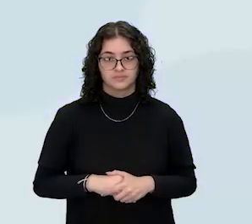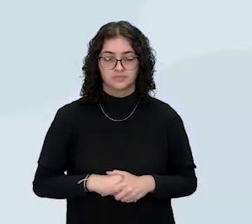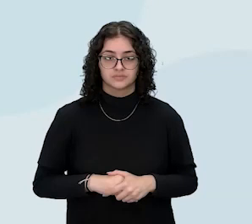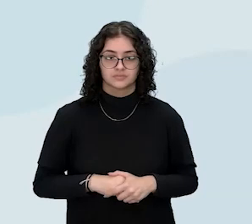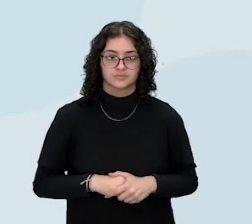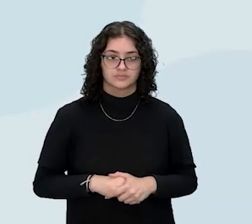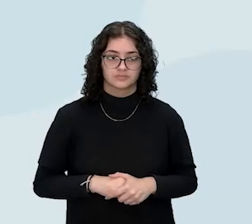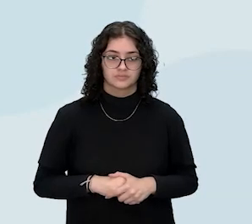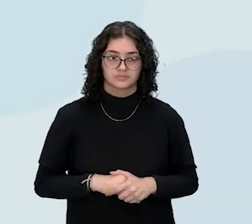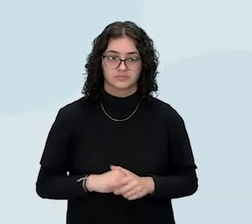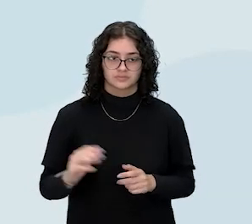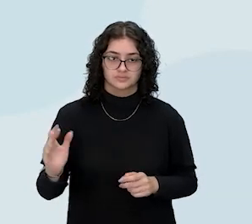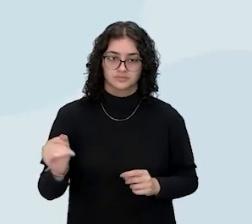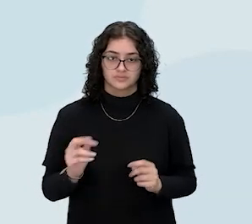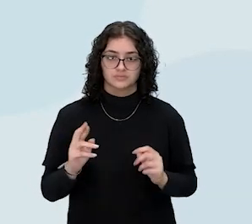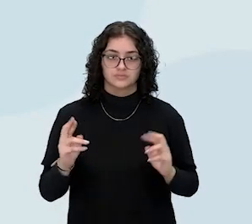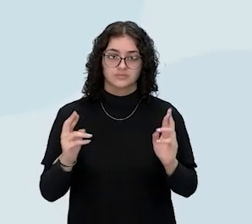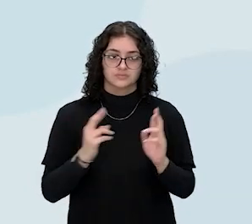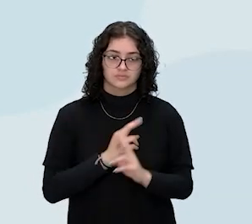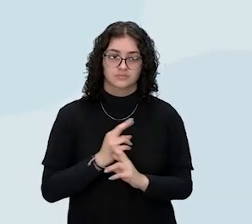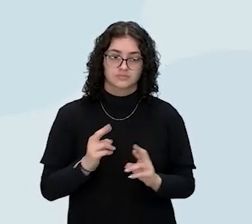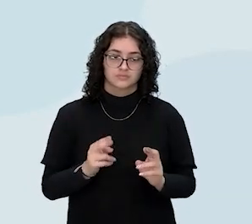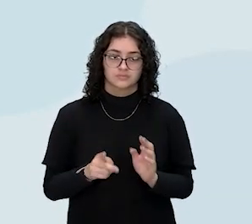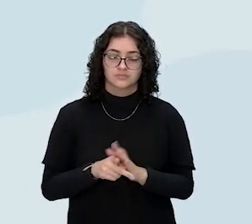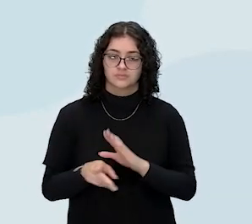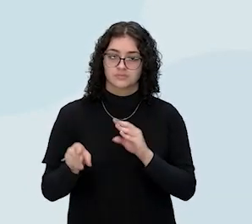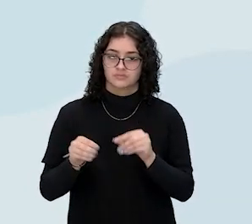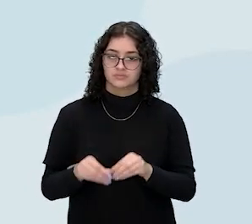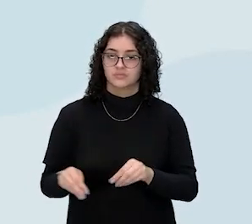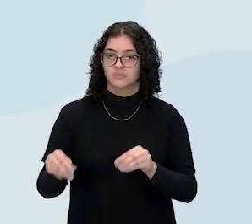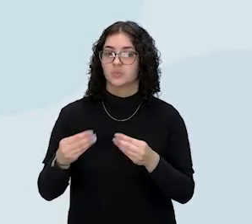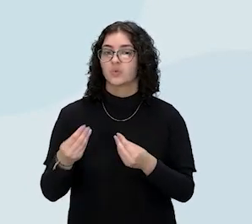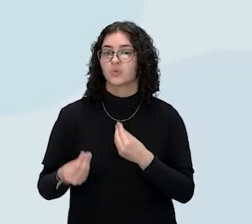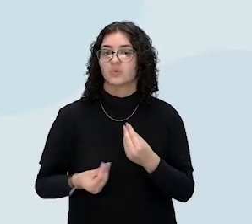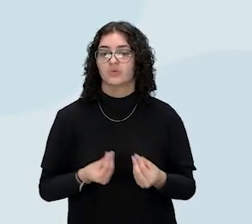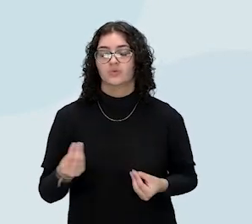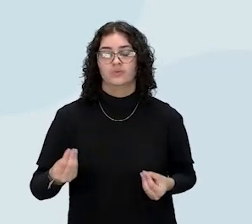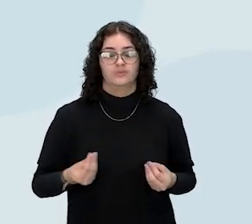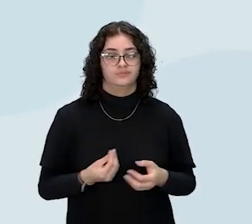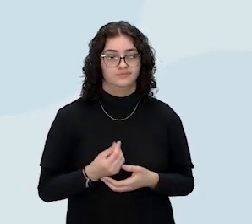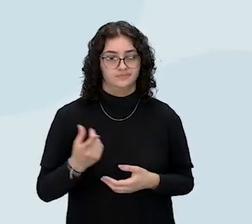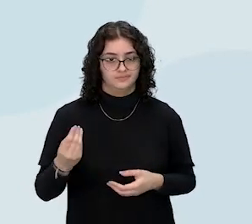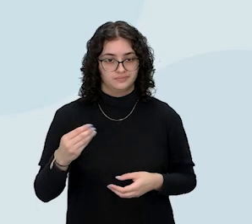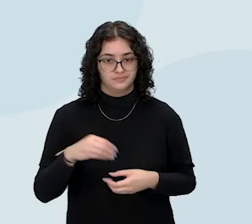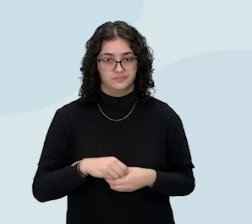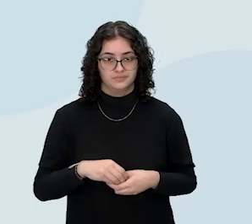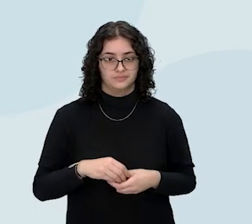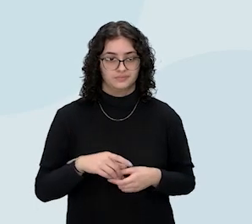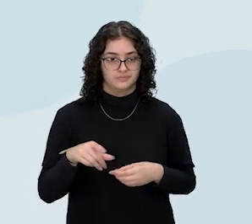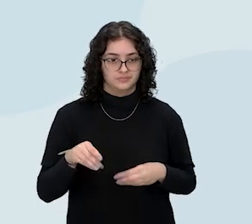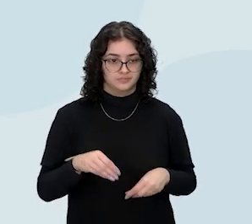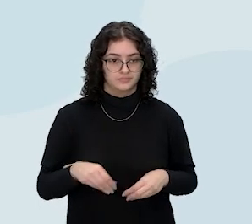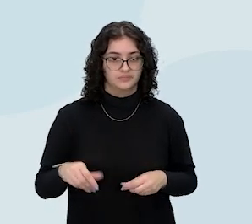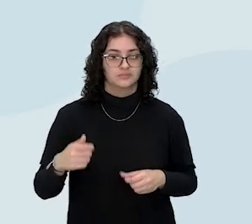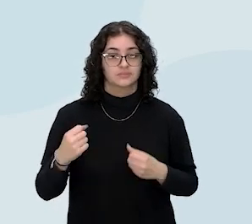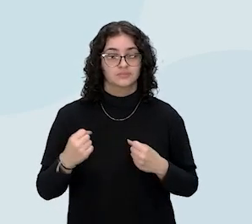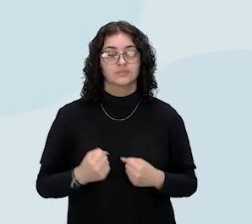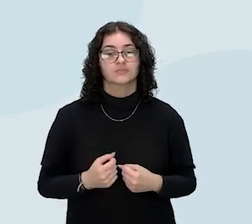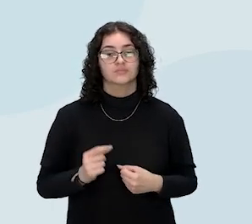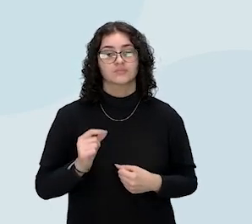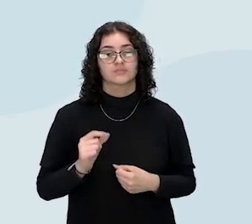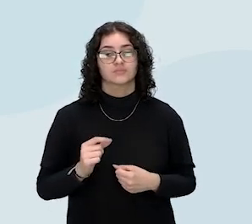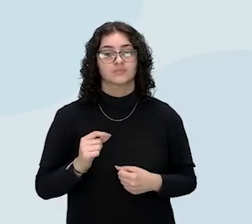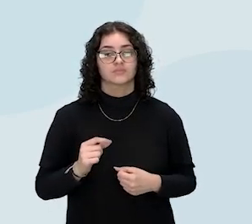olhando a relação da adubação e como ela afeta o pH. O pH do solo pode ser afetado